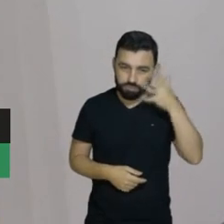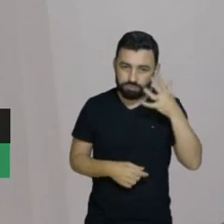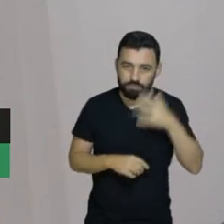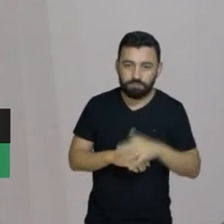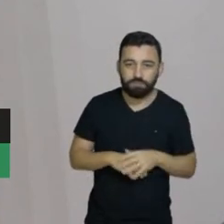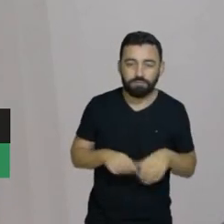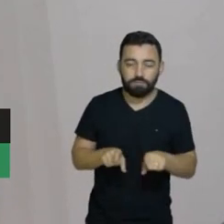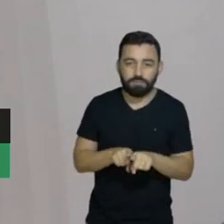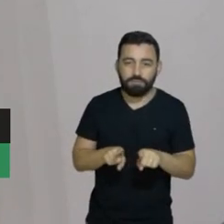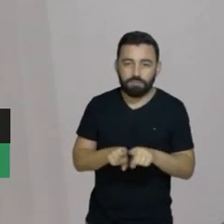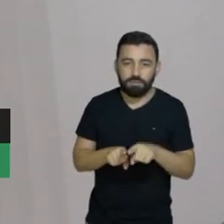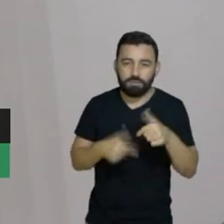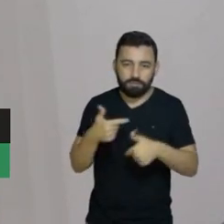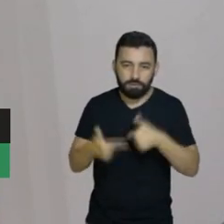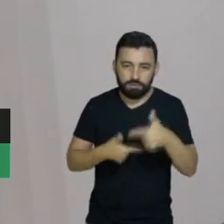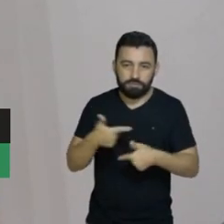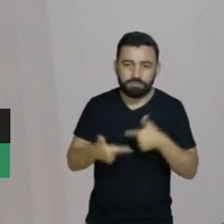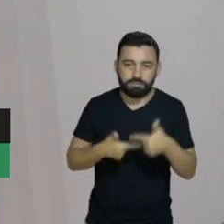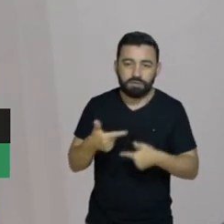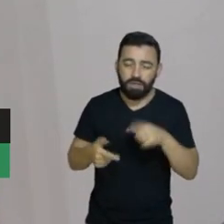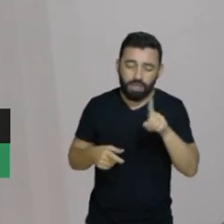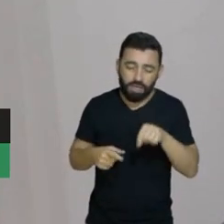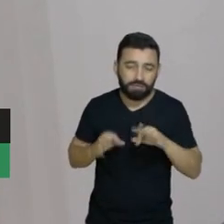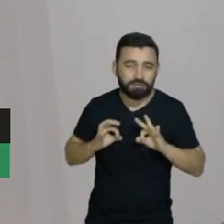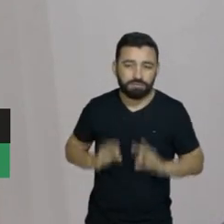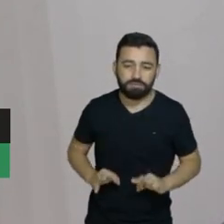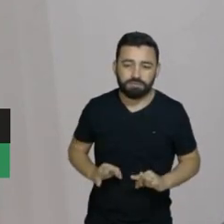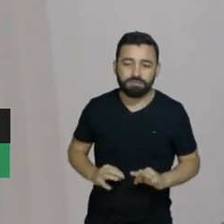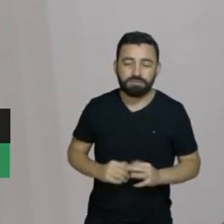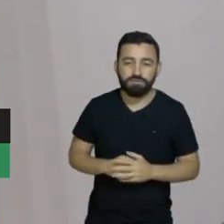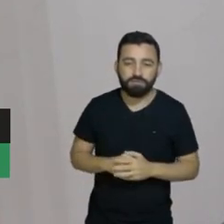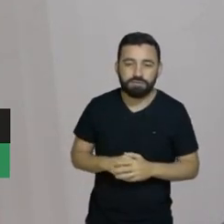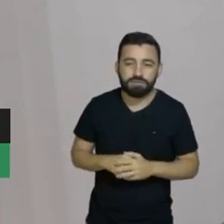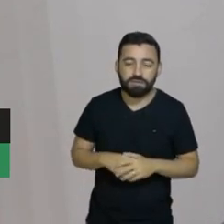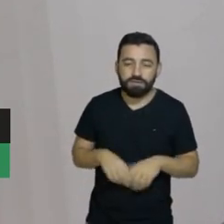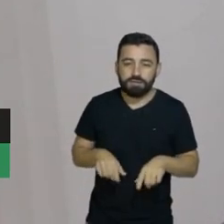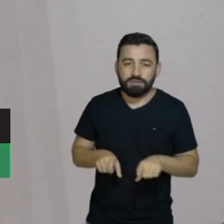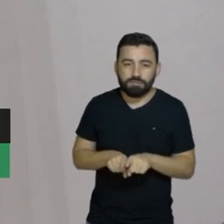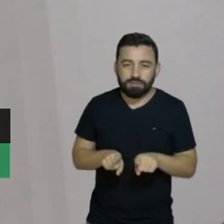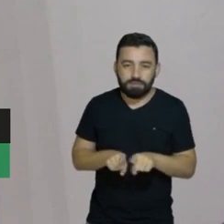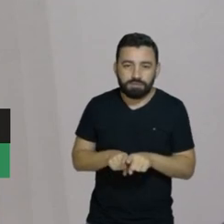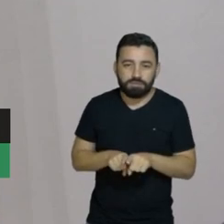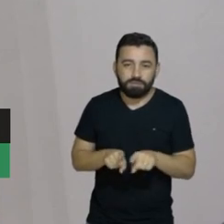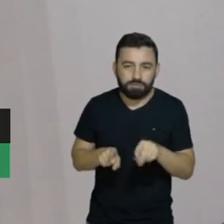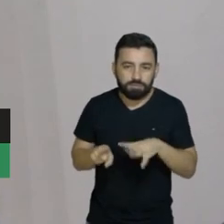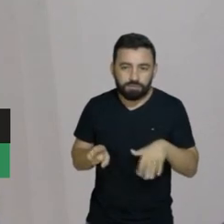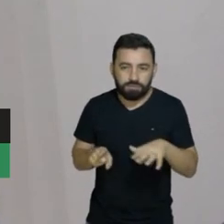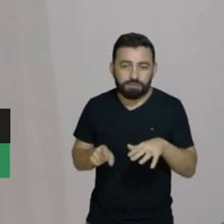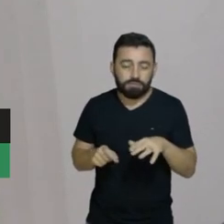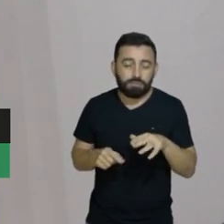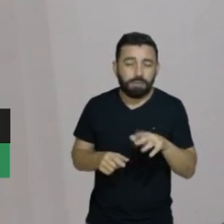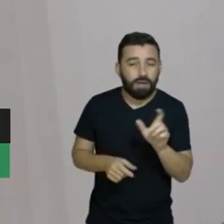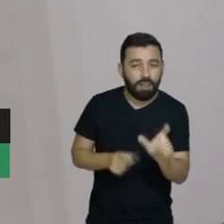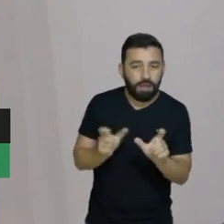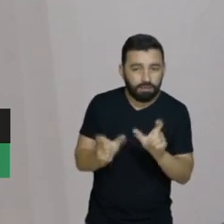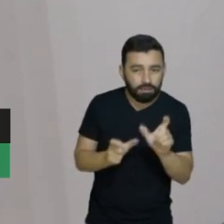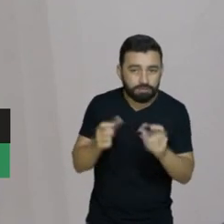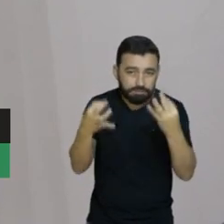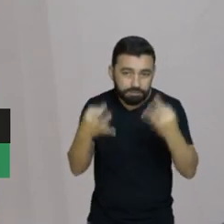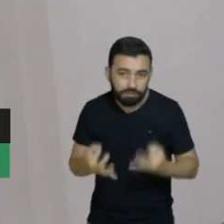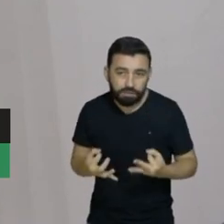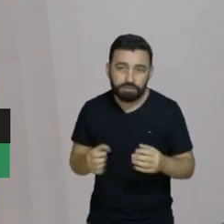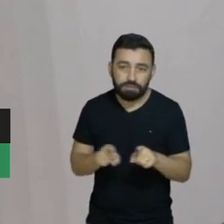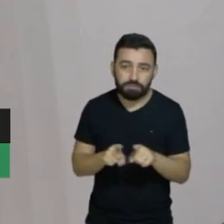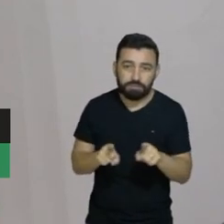trabalho legitimamente decente, né? Eu estou decentemente vestida, escolho palavras apropriadas, não faço gestos